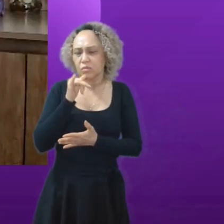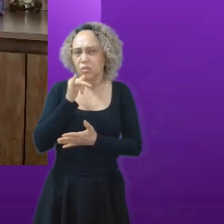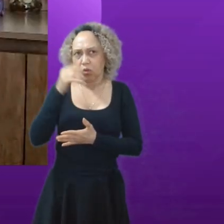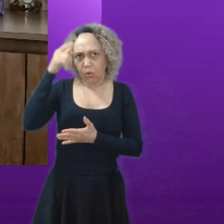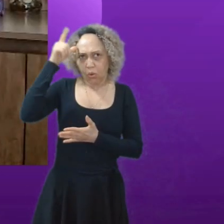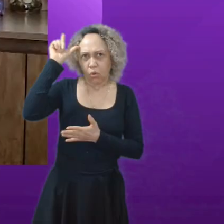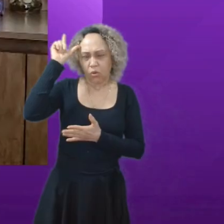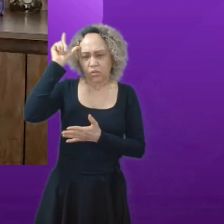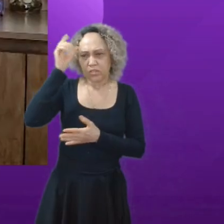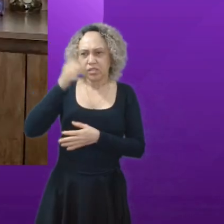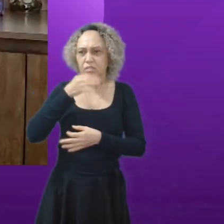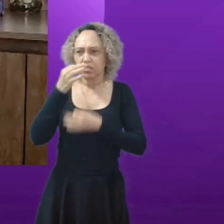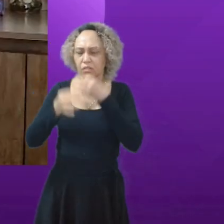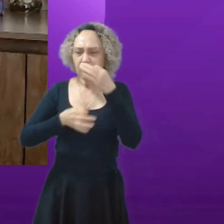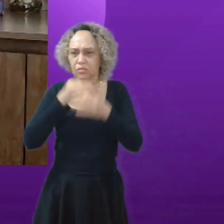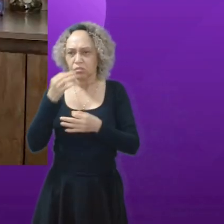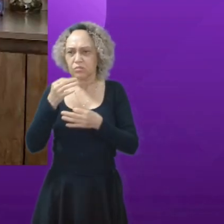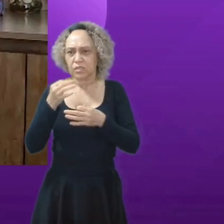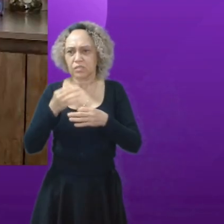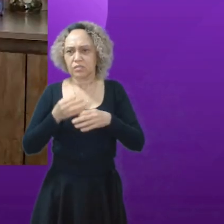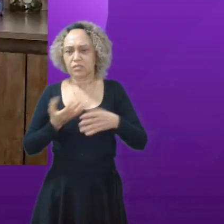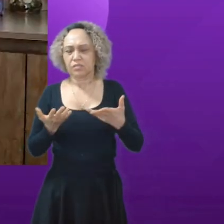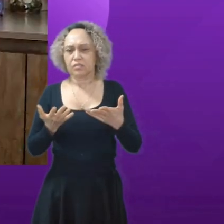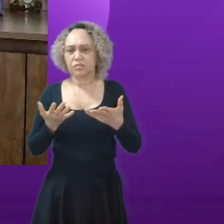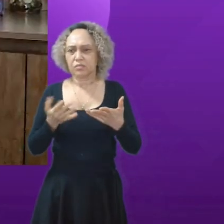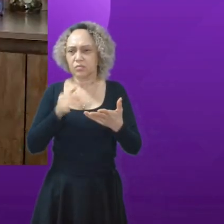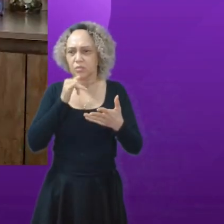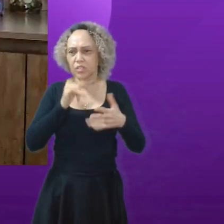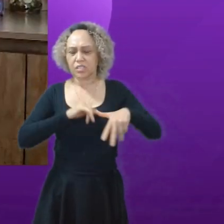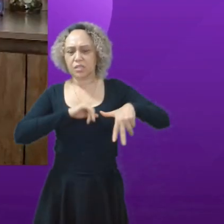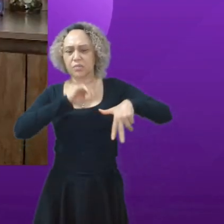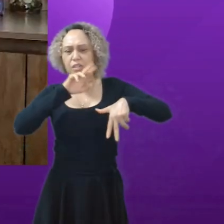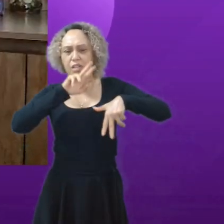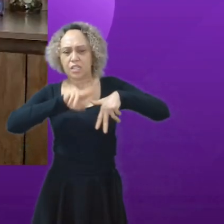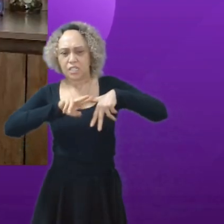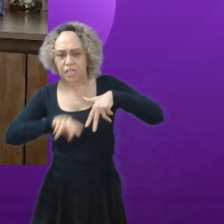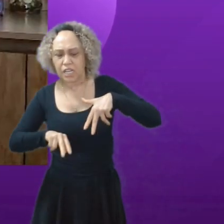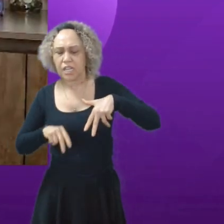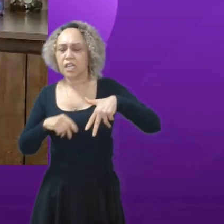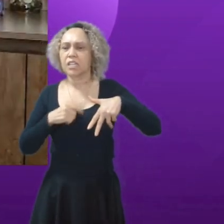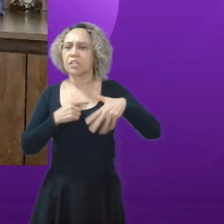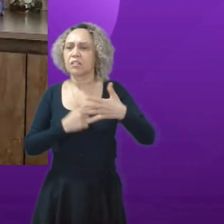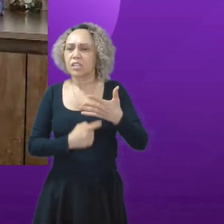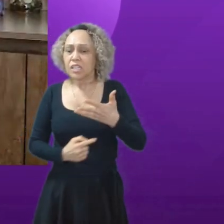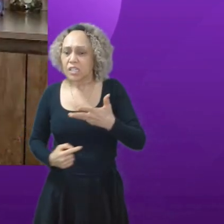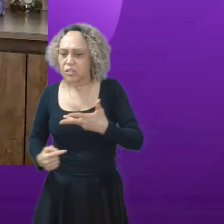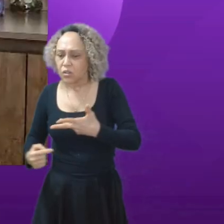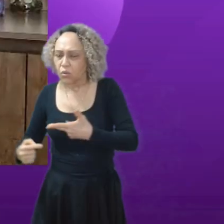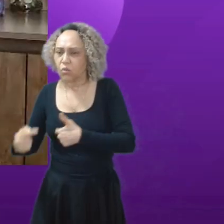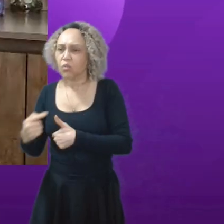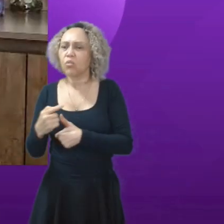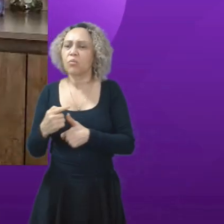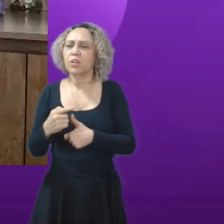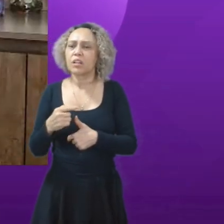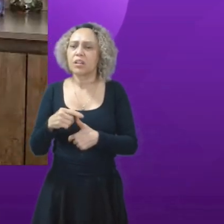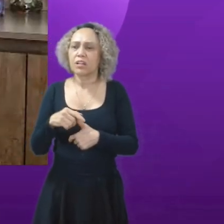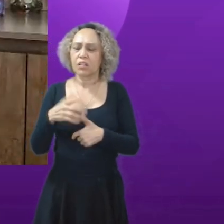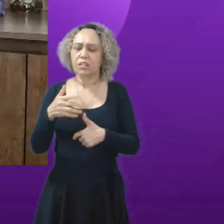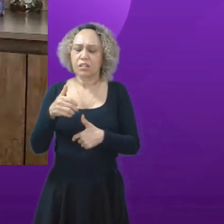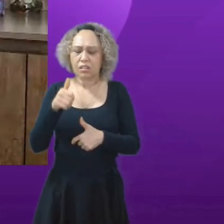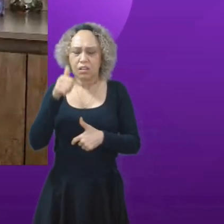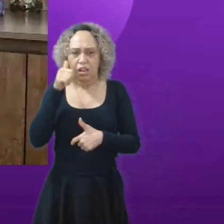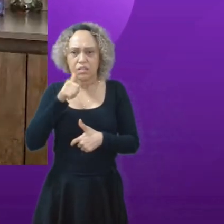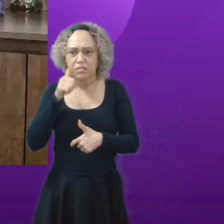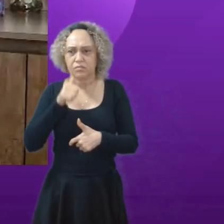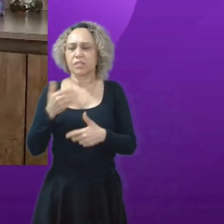comentando sobre Gênero e Número, as minas que sempre estão investigando, principalmente no Congresso,